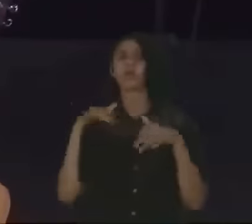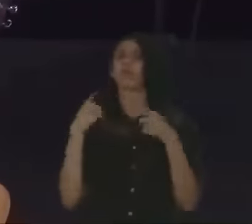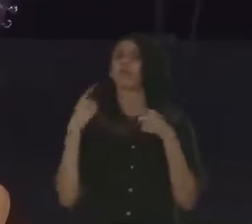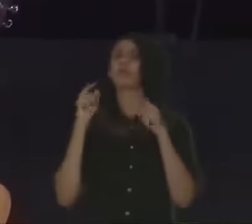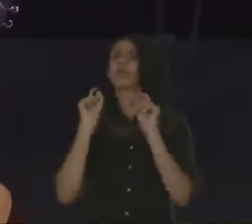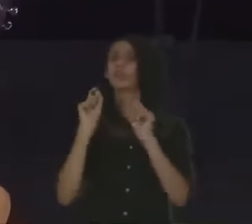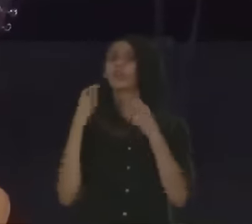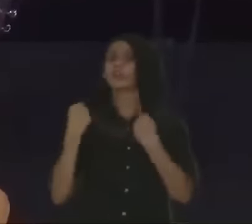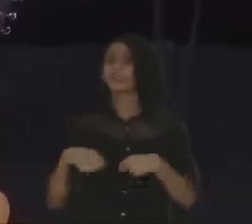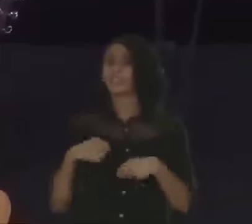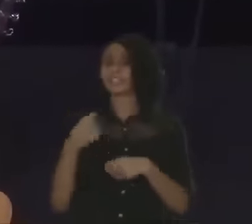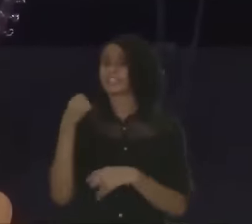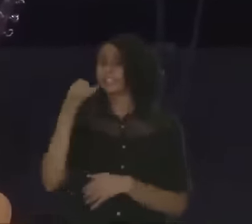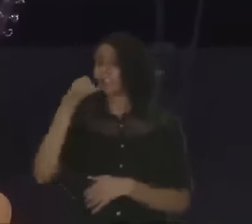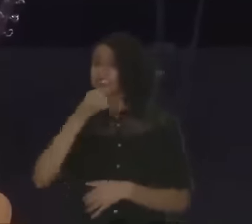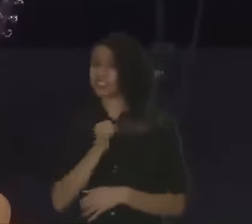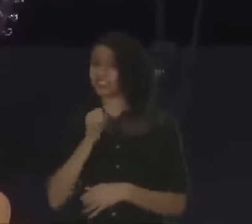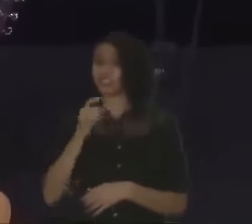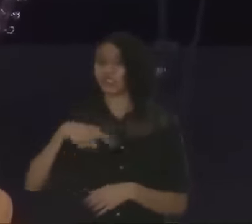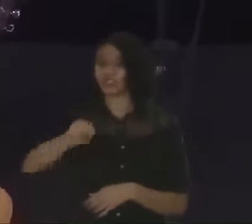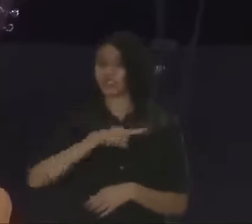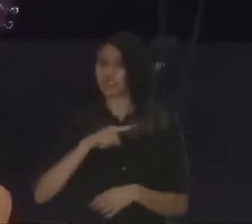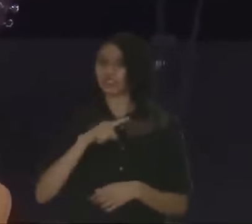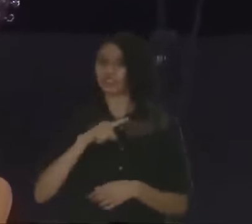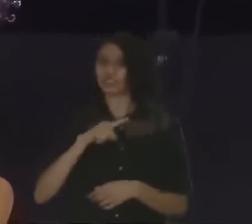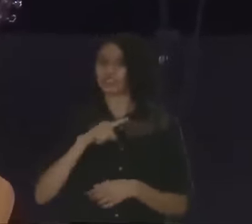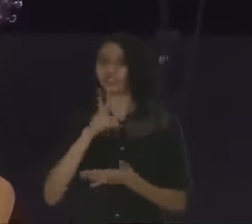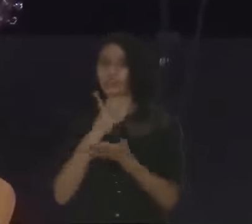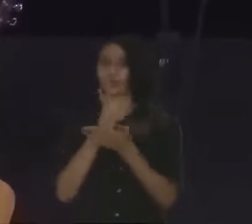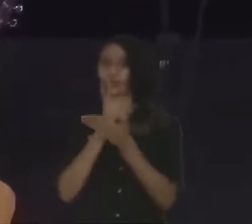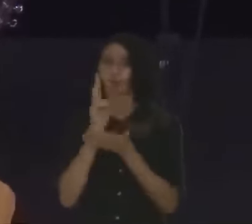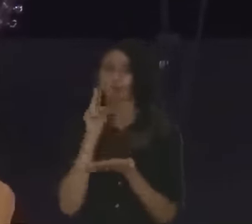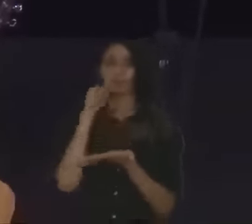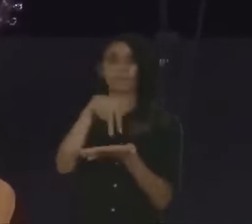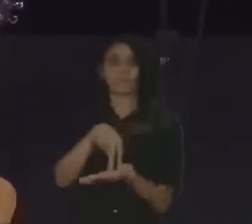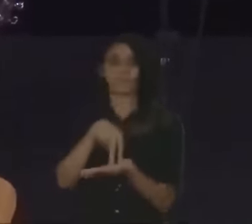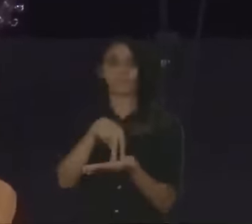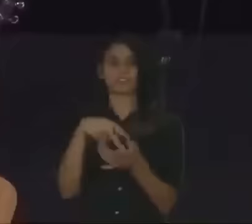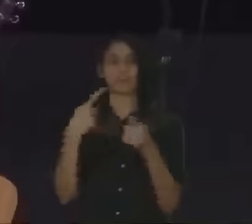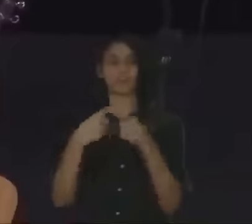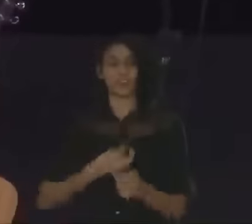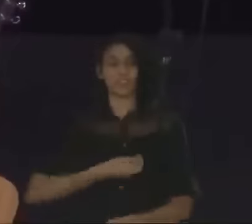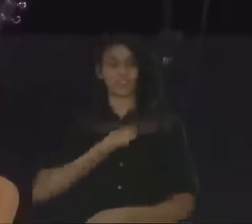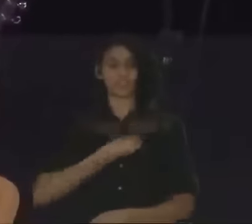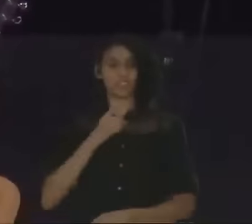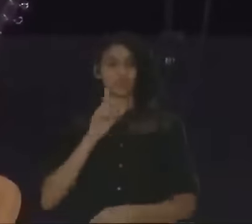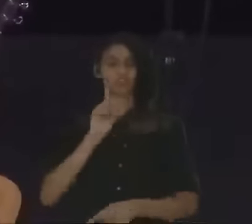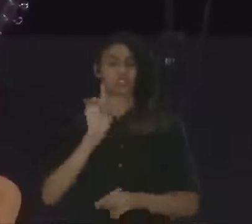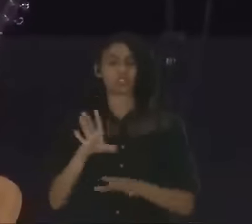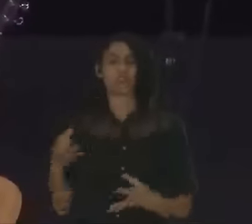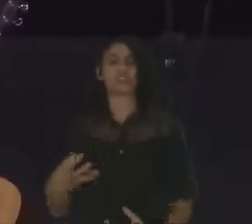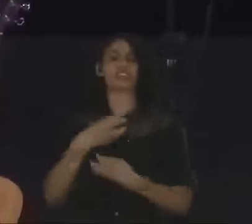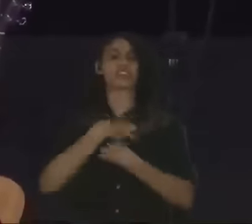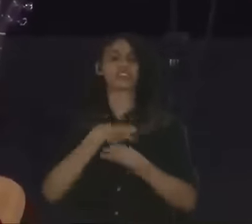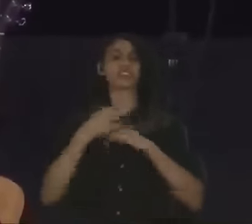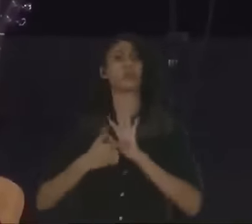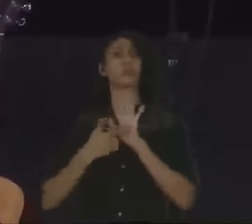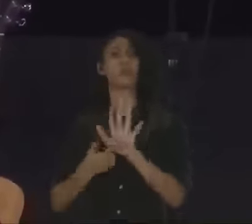Se vocês perma porque vida com Deus não é sobre intensidade não é sobre aparência